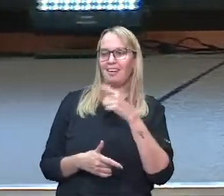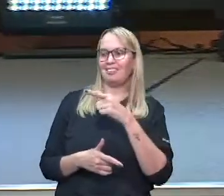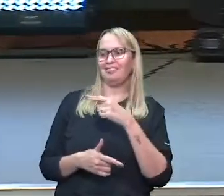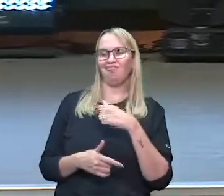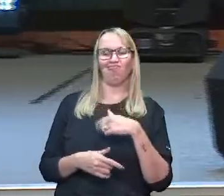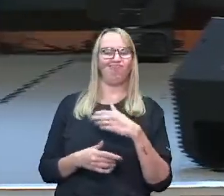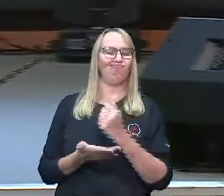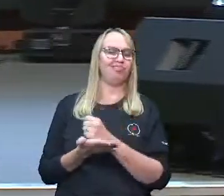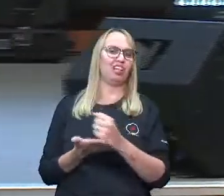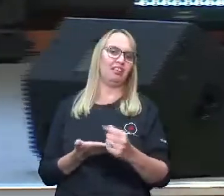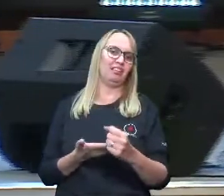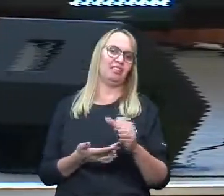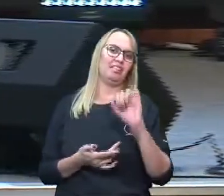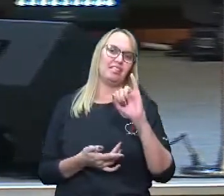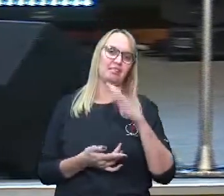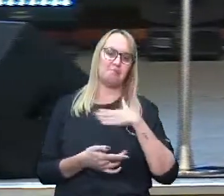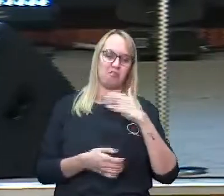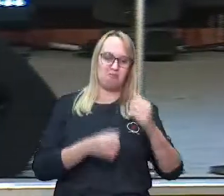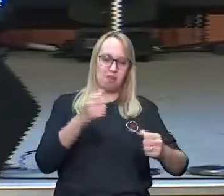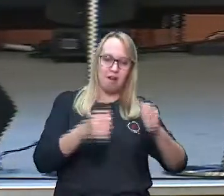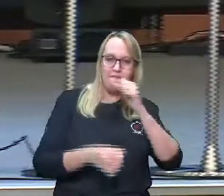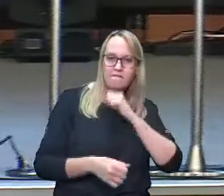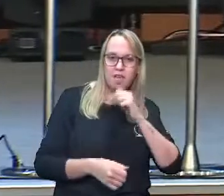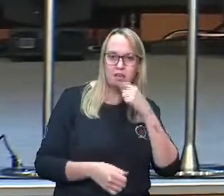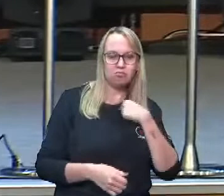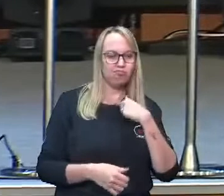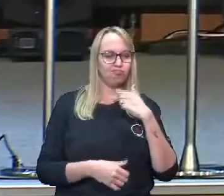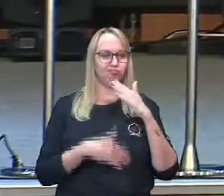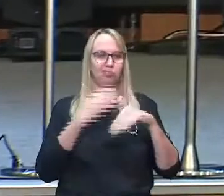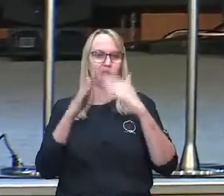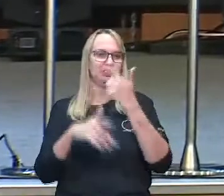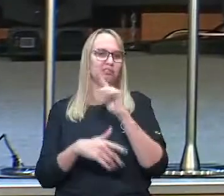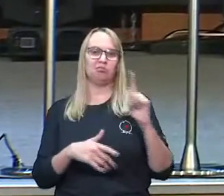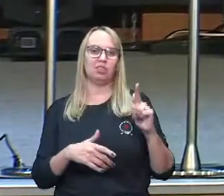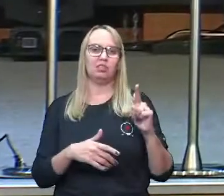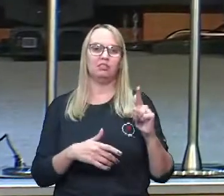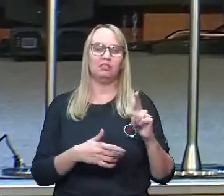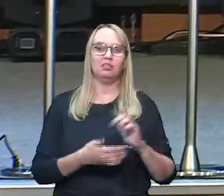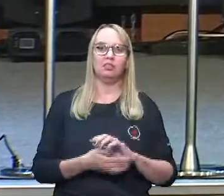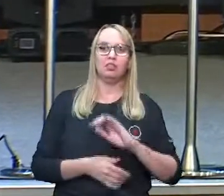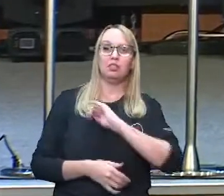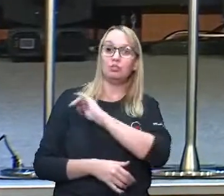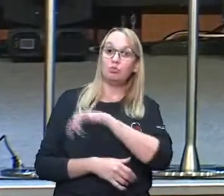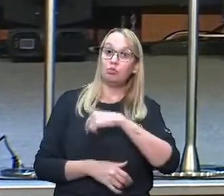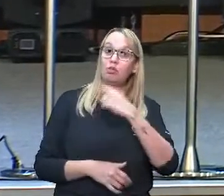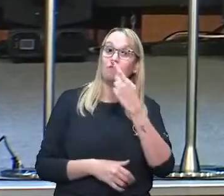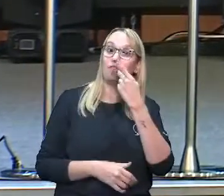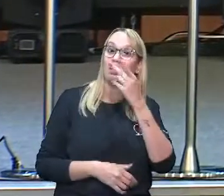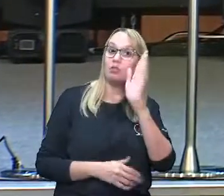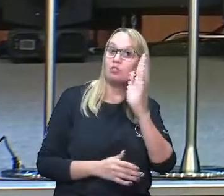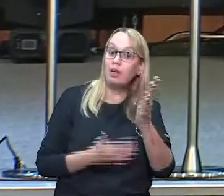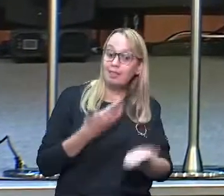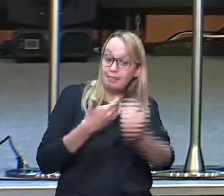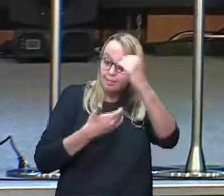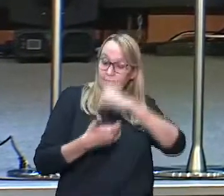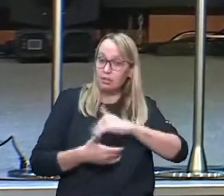nosso carro para dizer se somos prósperos ou não. A gente olha para o que está do lado de fora, e João já disse, você por dentro já é.